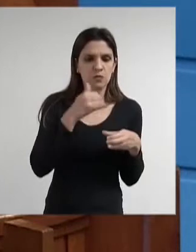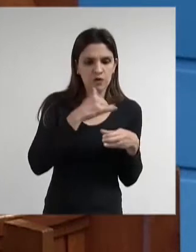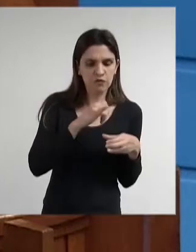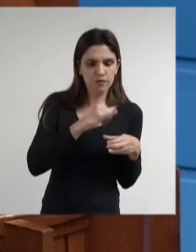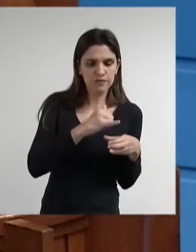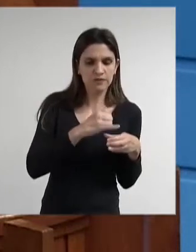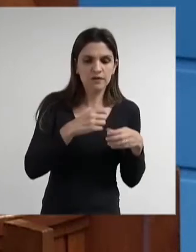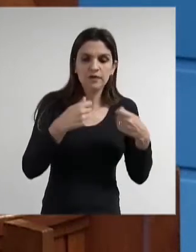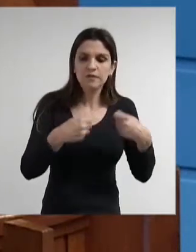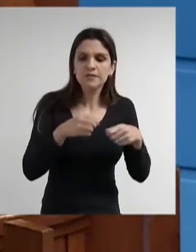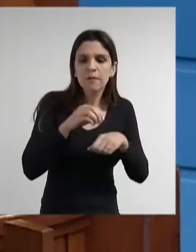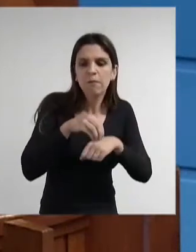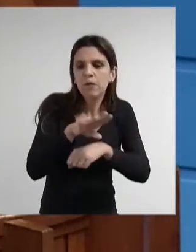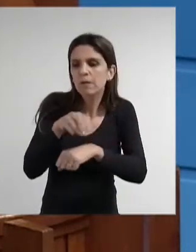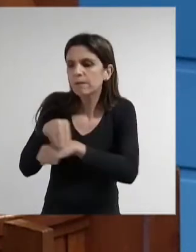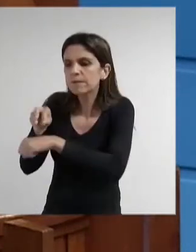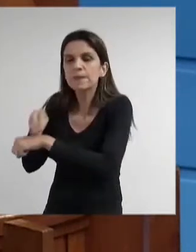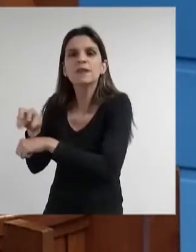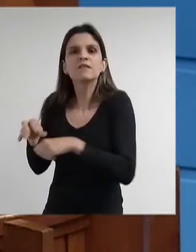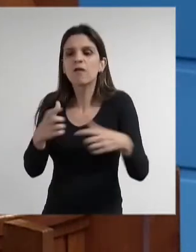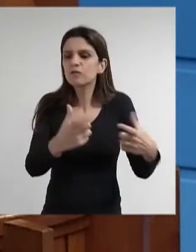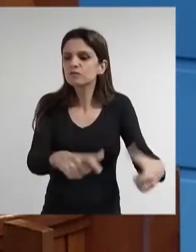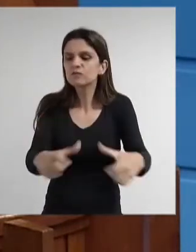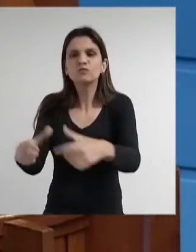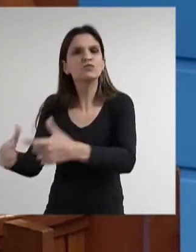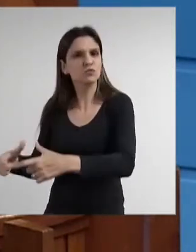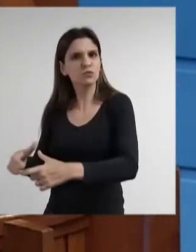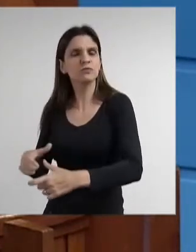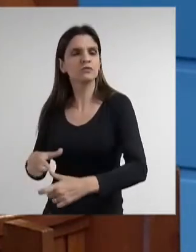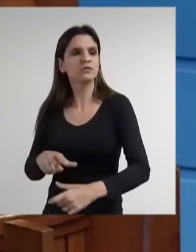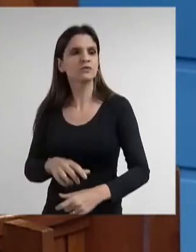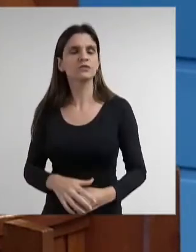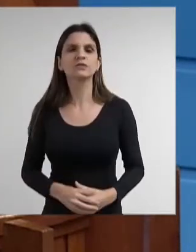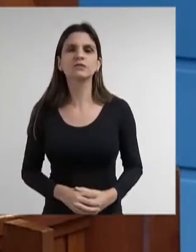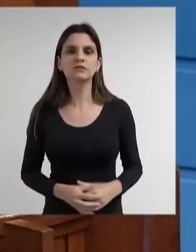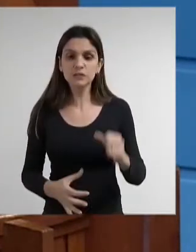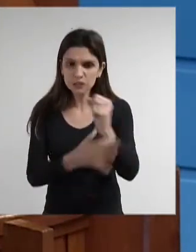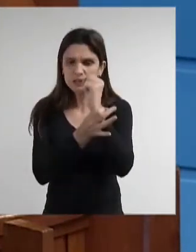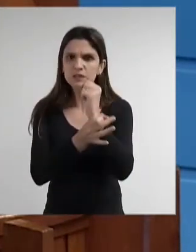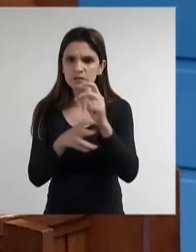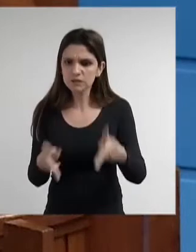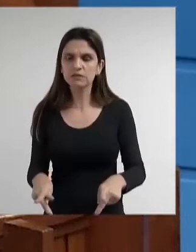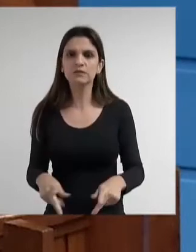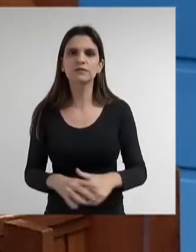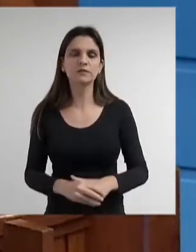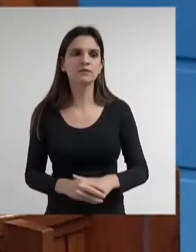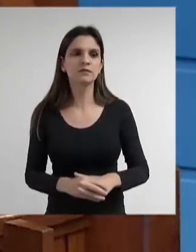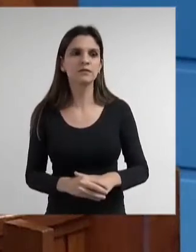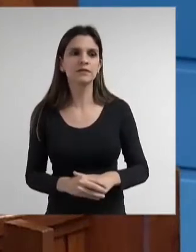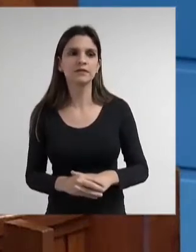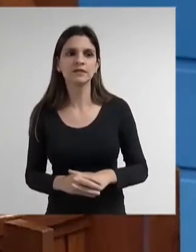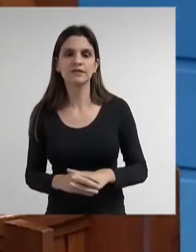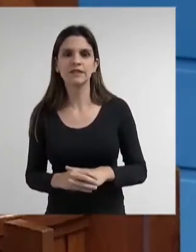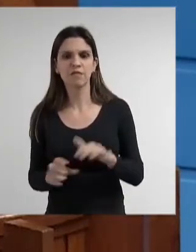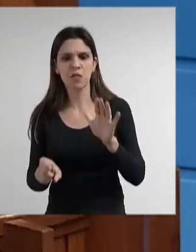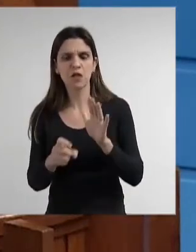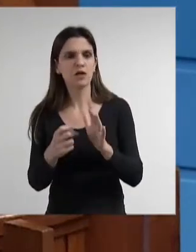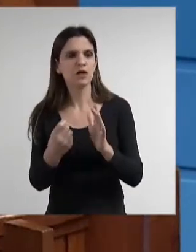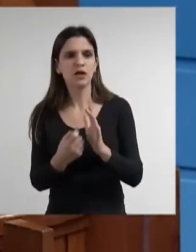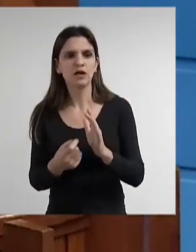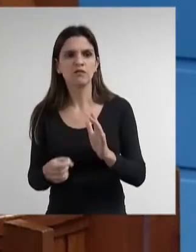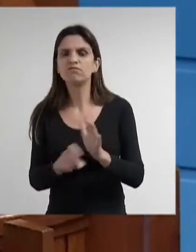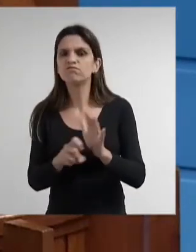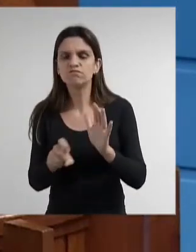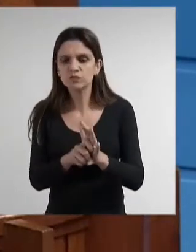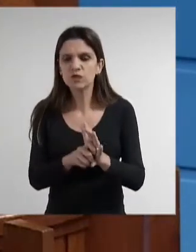há uma denúncia aí de ilícitos passando em nossas fronteiras, que não sejam armas e drogas, mas sim